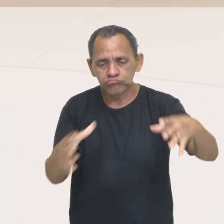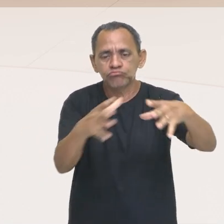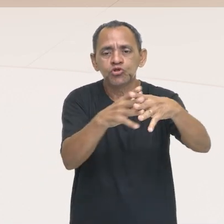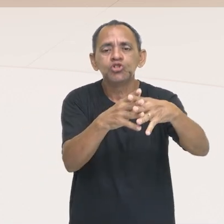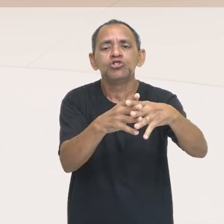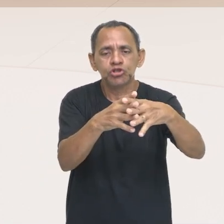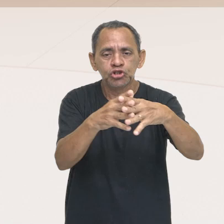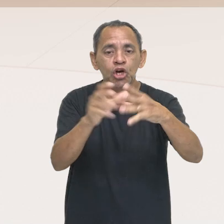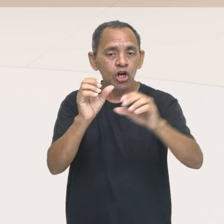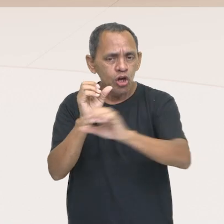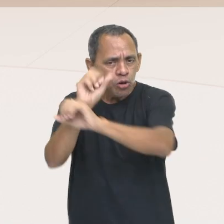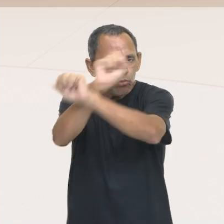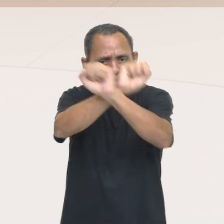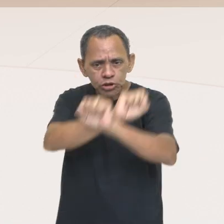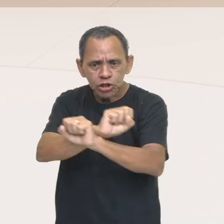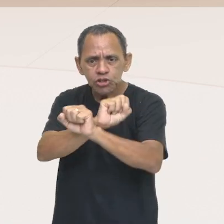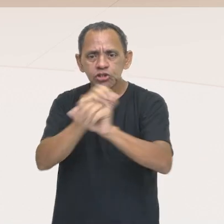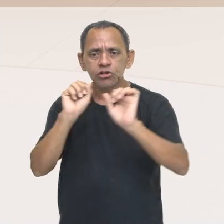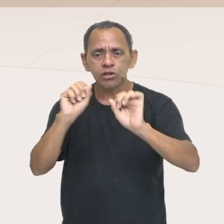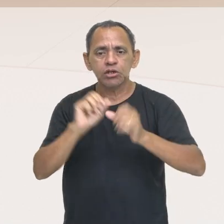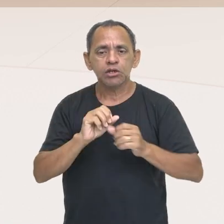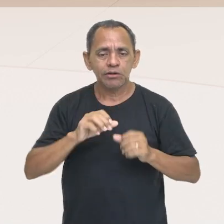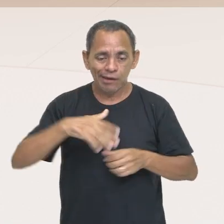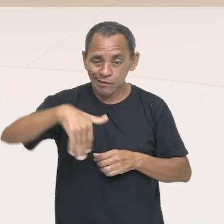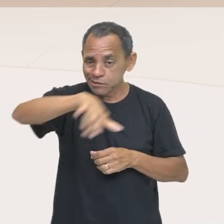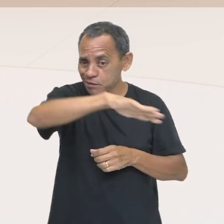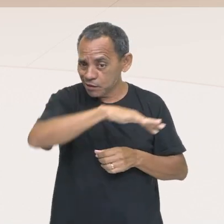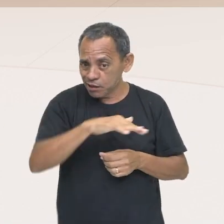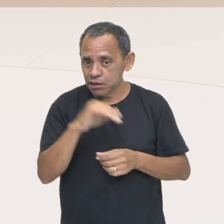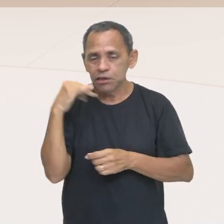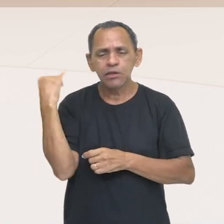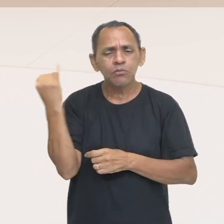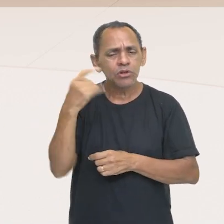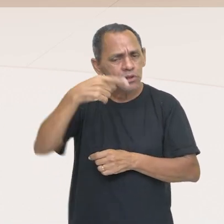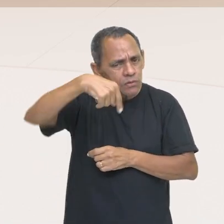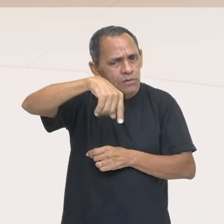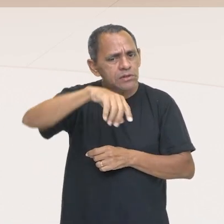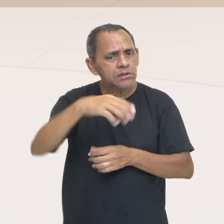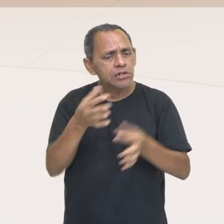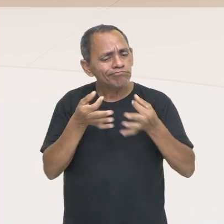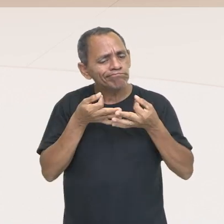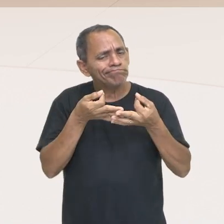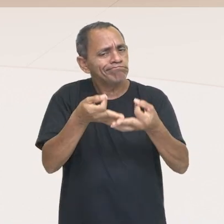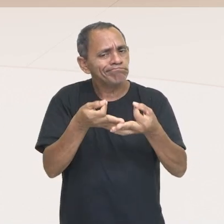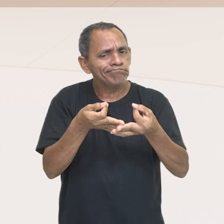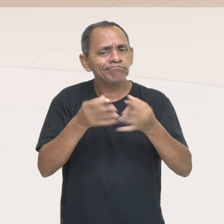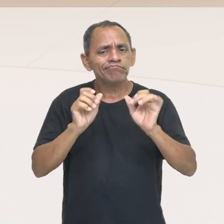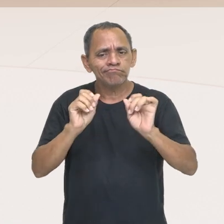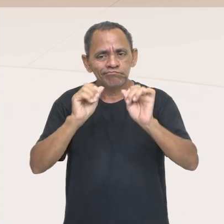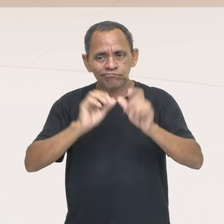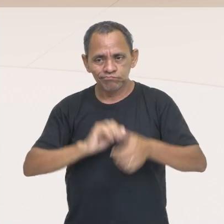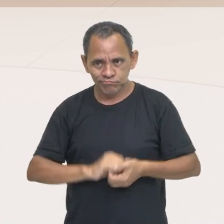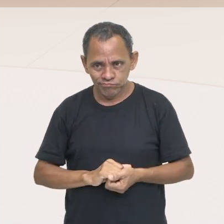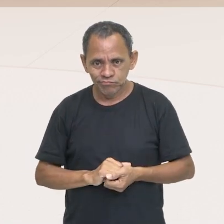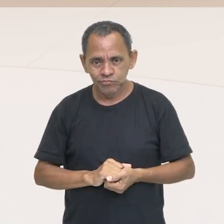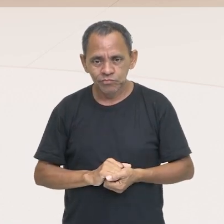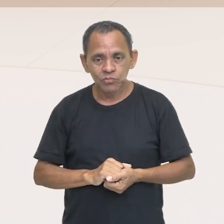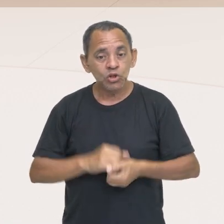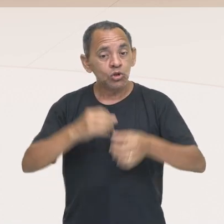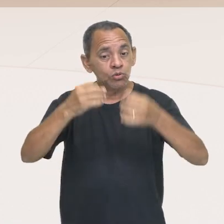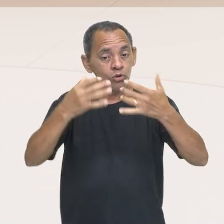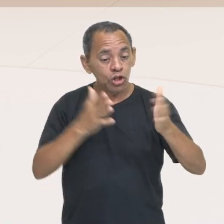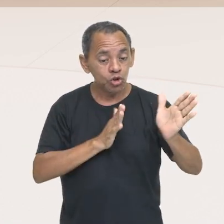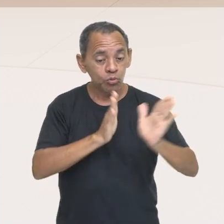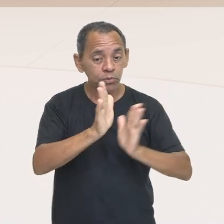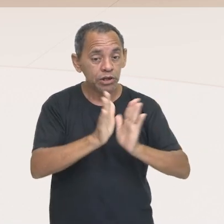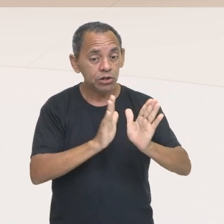quê? O território. Né? Então é muito importante você estar atento ao quê? Que estamos falando de um